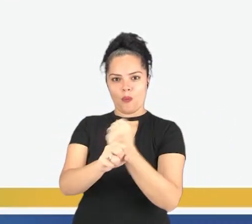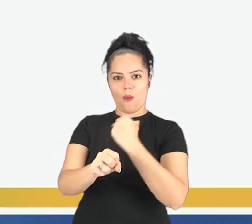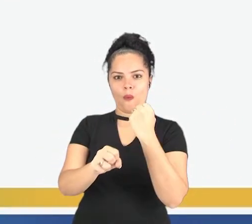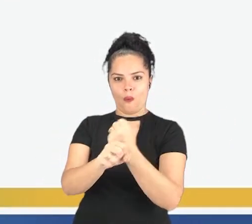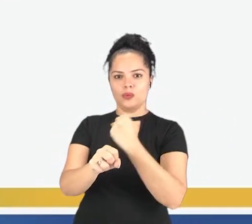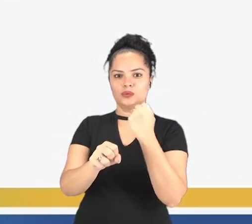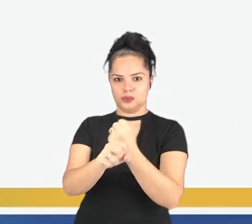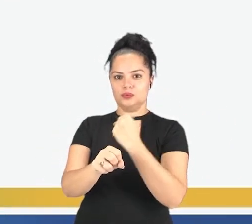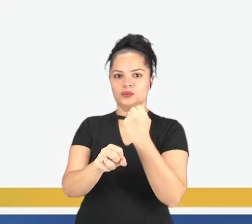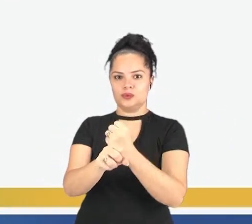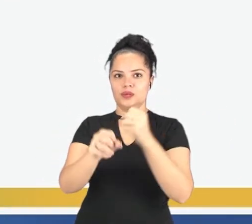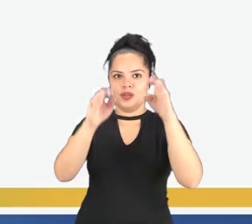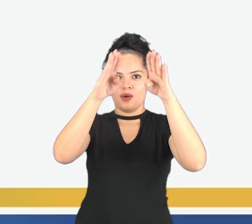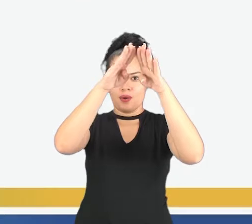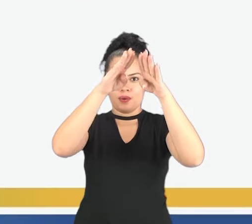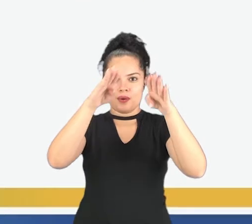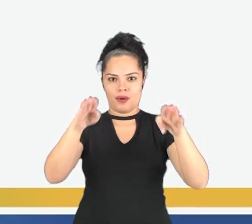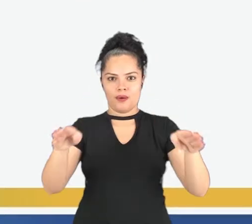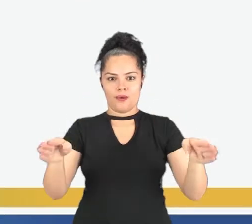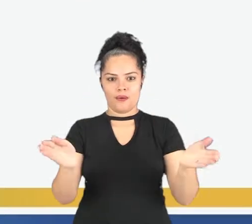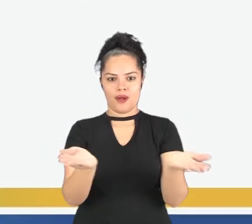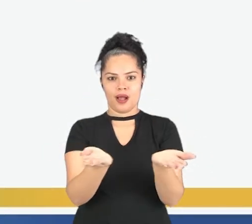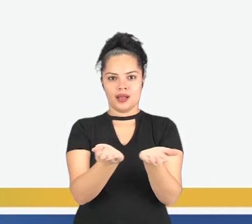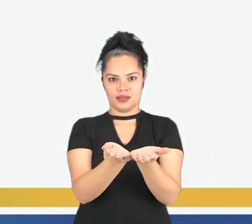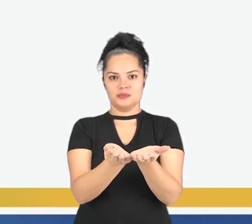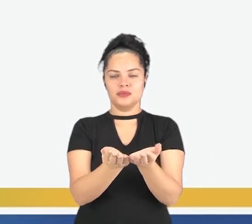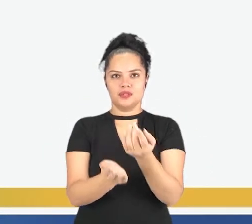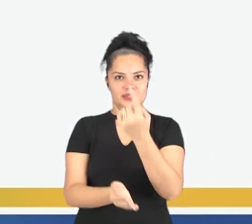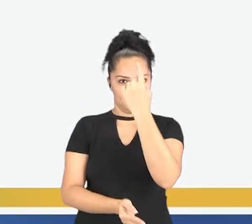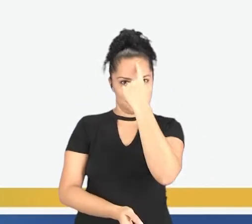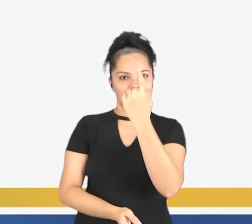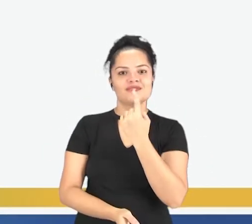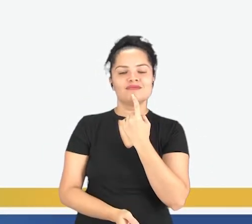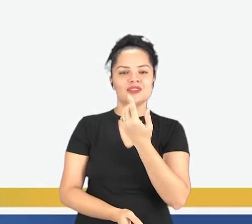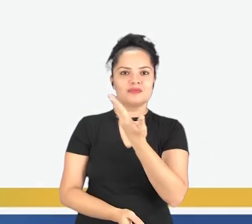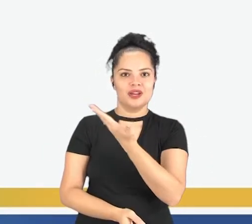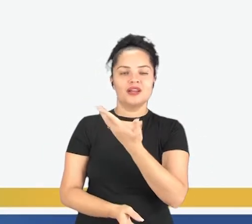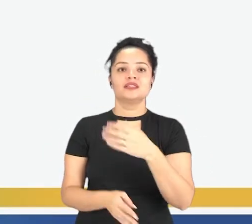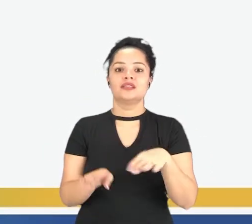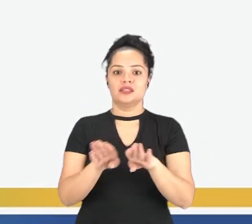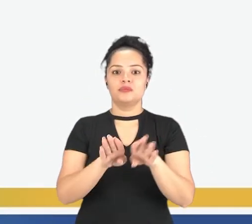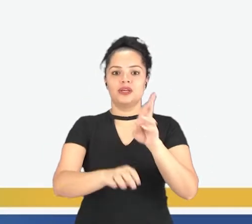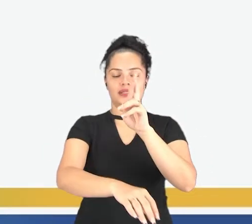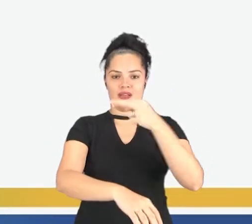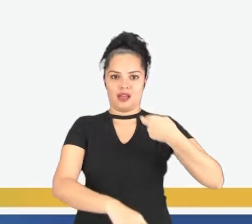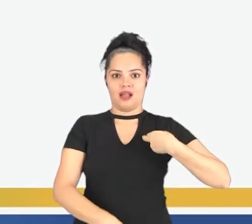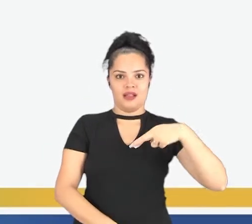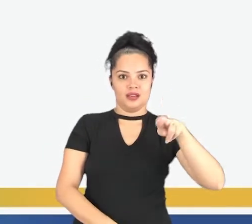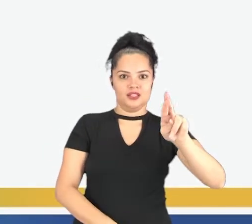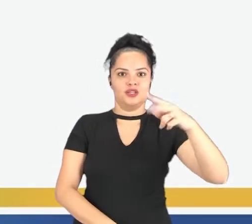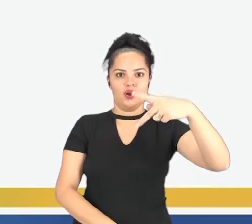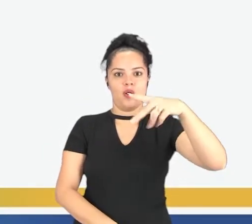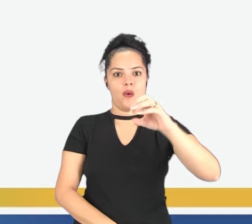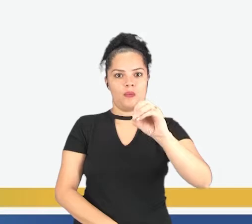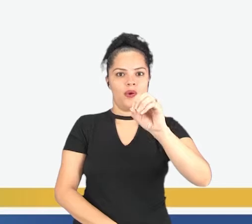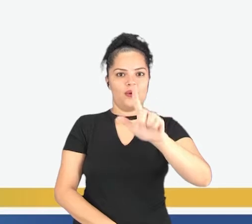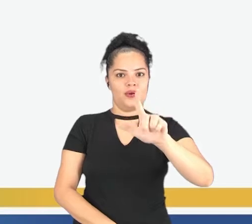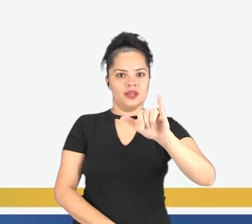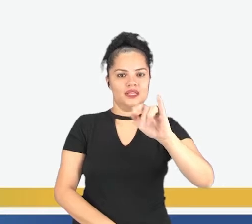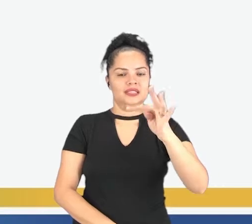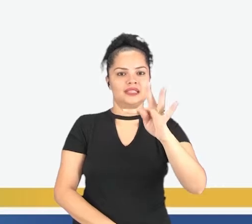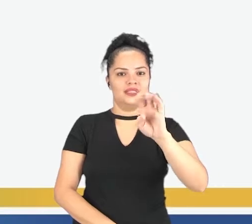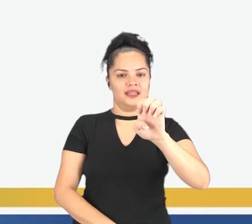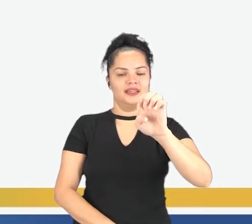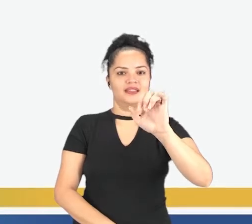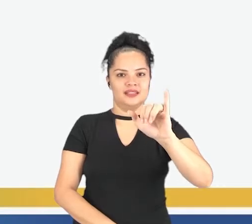um tipo de construção que eles faziam, semelhante a dos egípcios. A religião deles era politeísta, tá? Na cultura